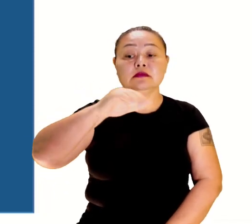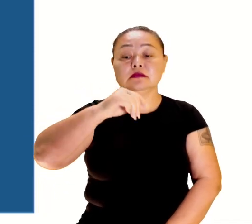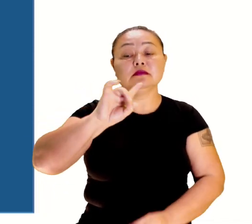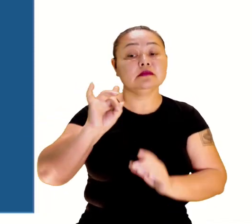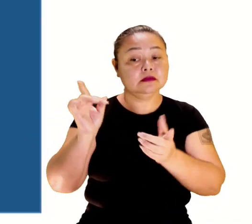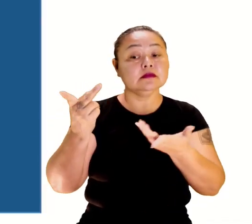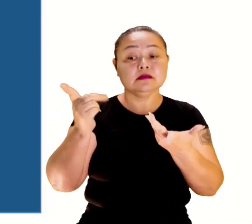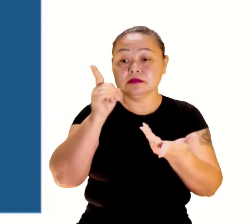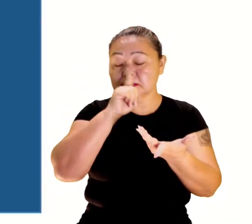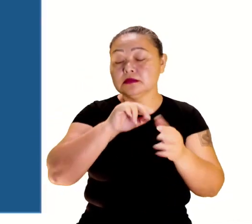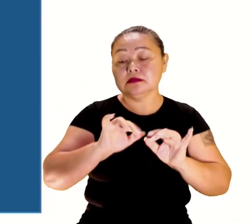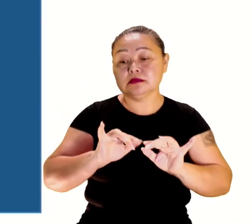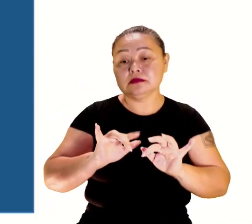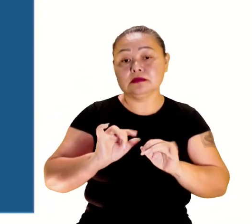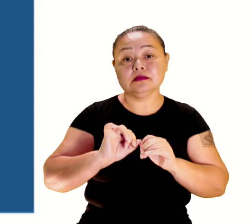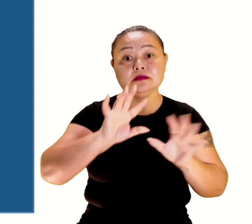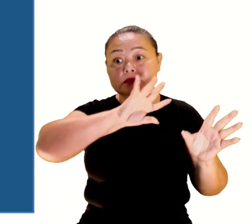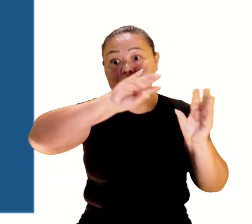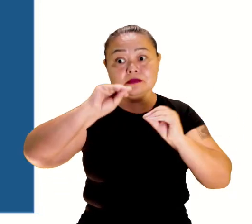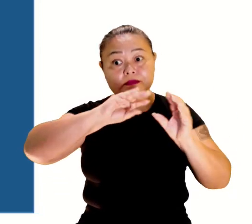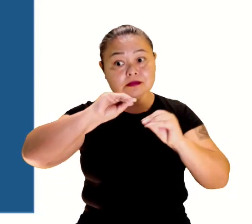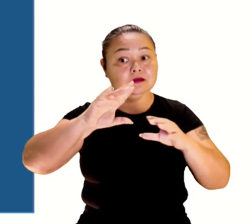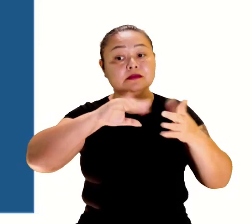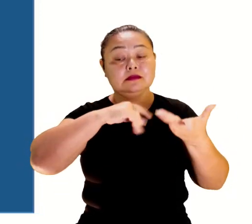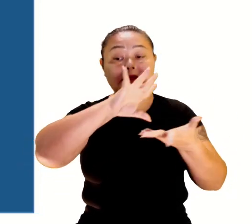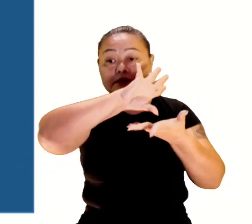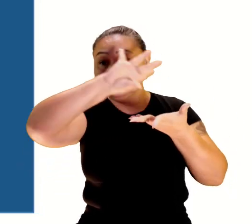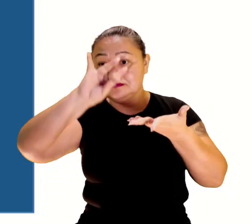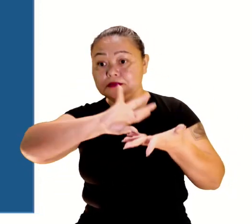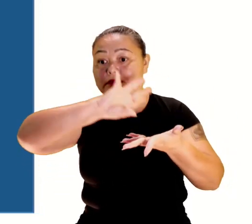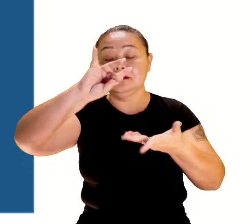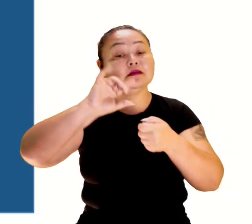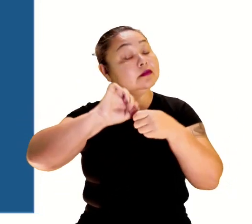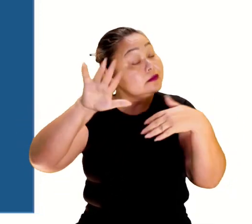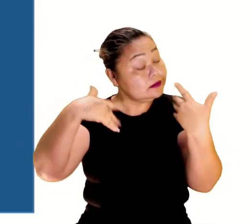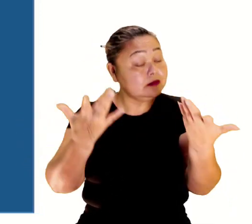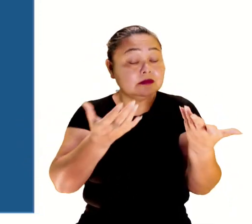digitação. Beleza. A gente coloca copia e cola, às vezes... Mas tá bom.